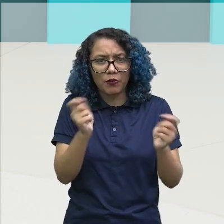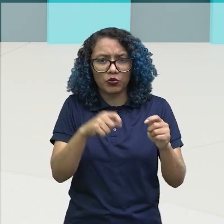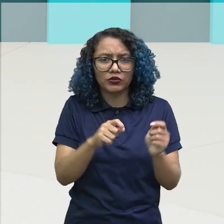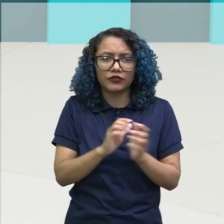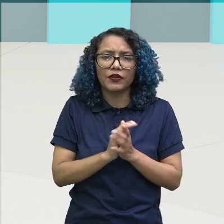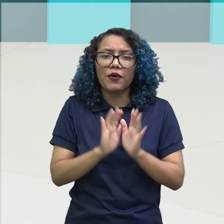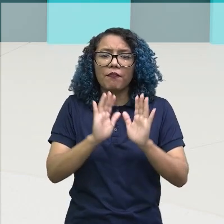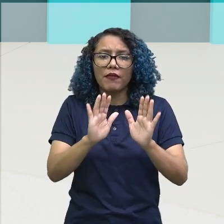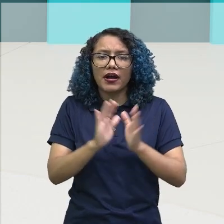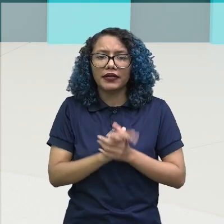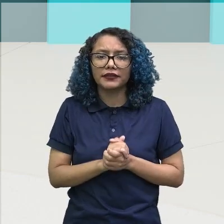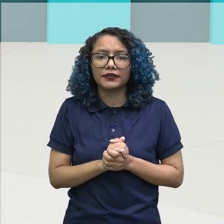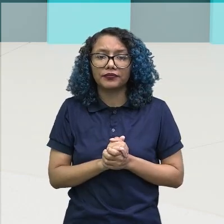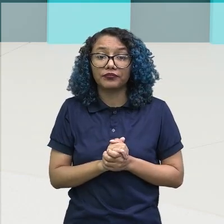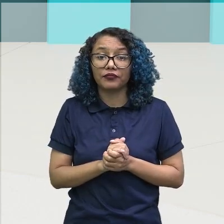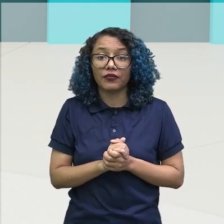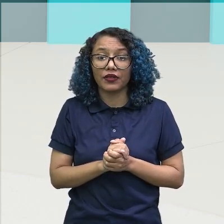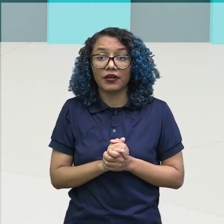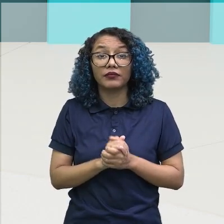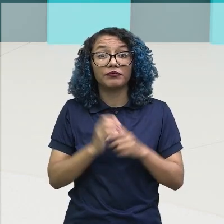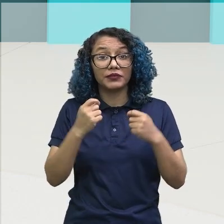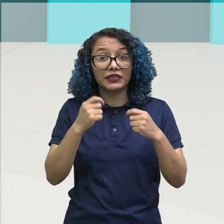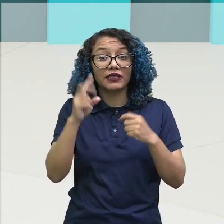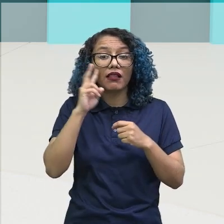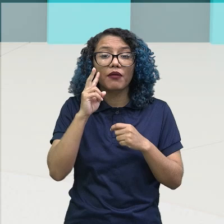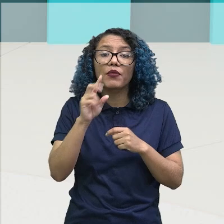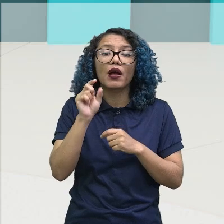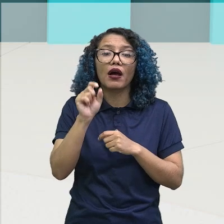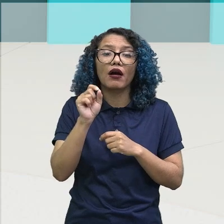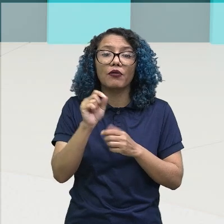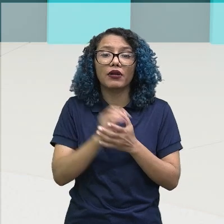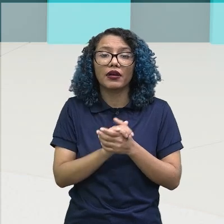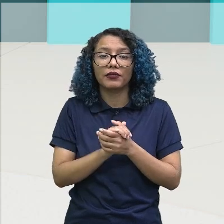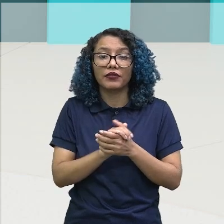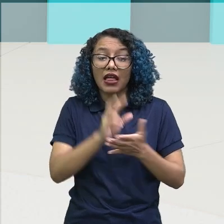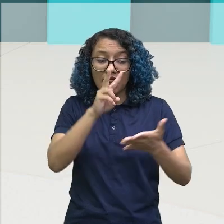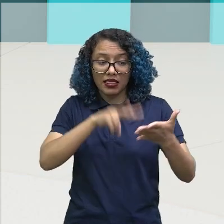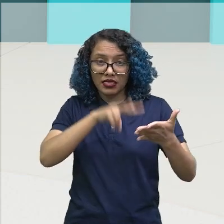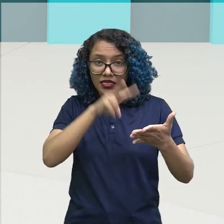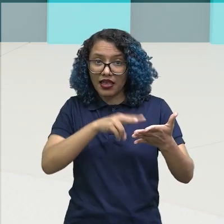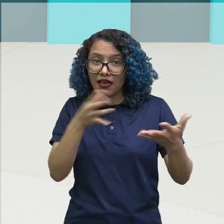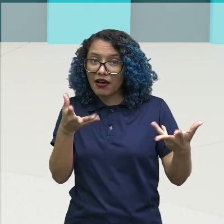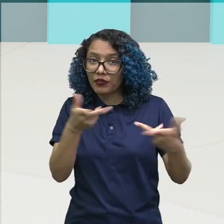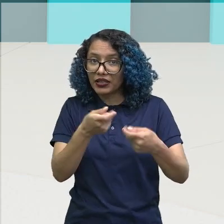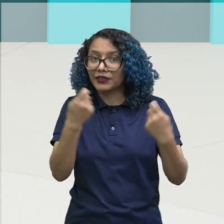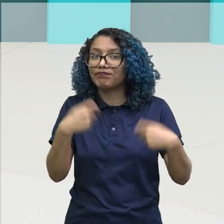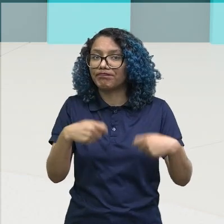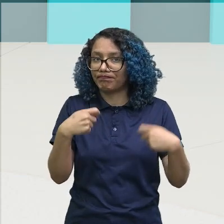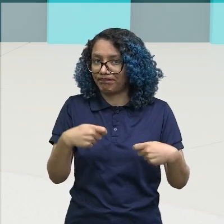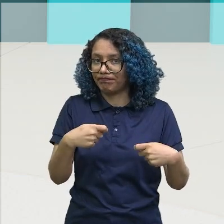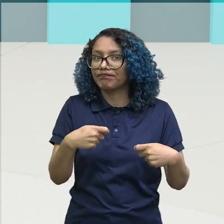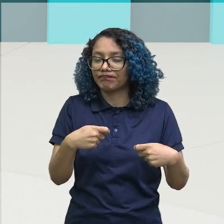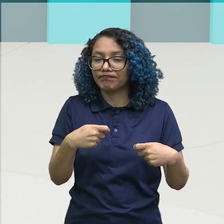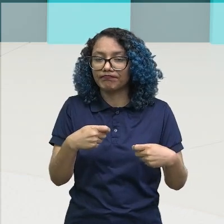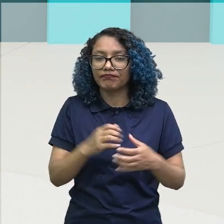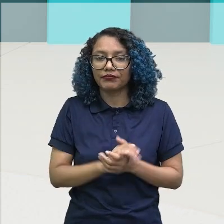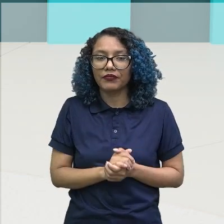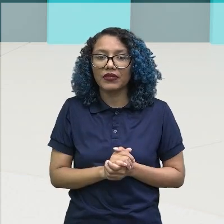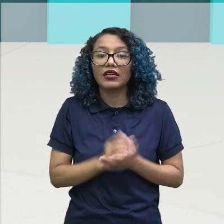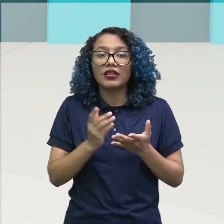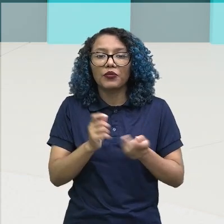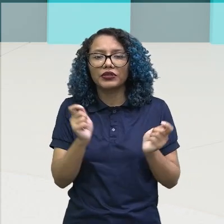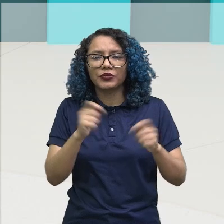mas não podemos nos esquecer de que ler exige certas habilidades. Para